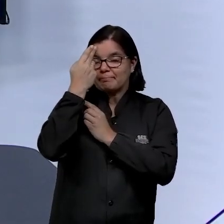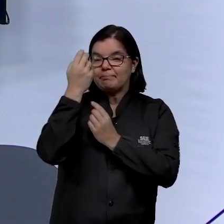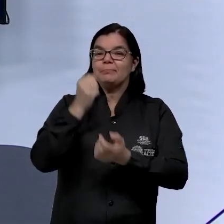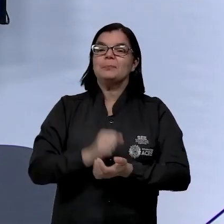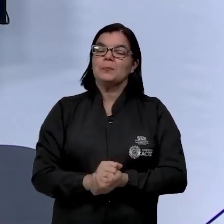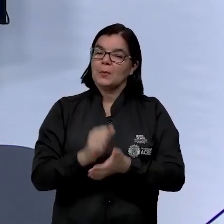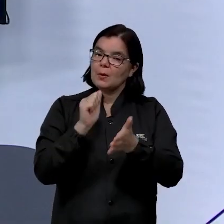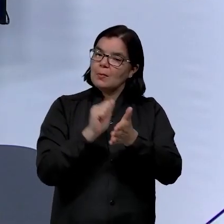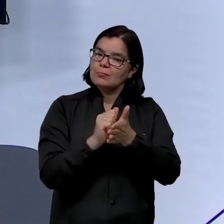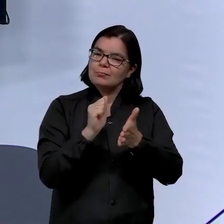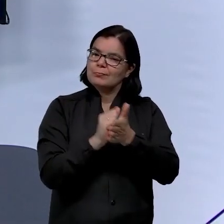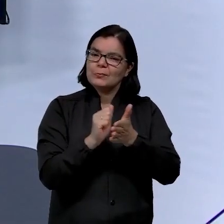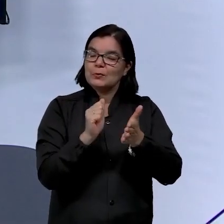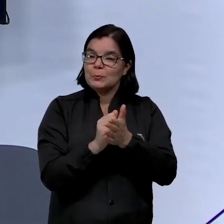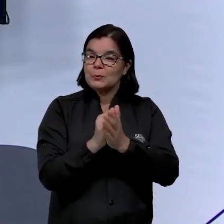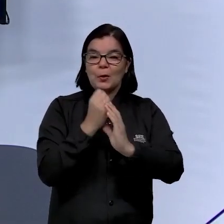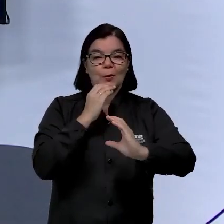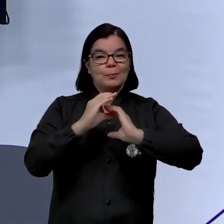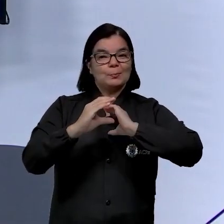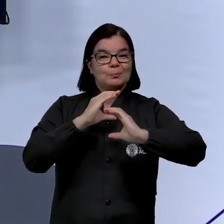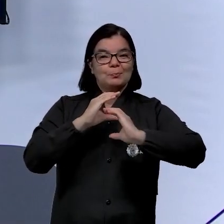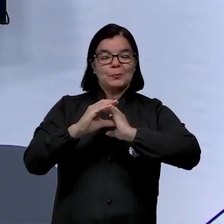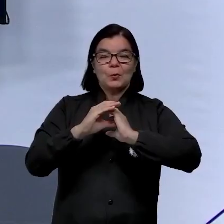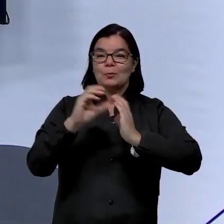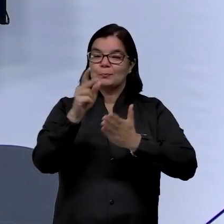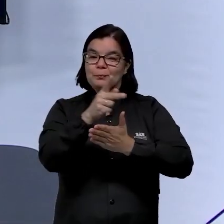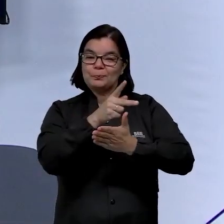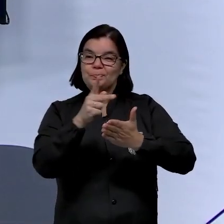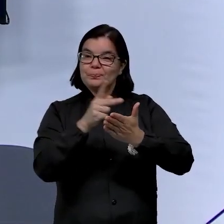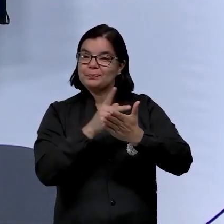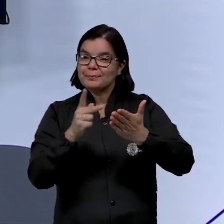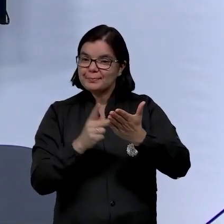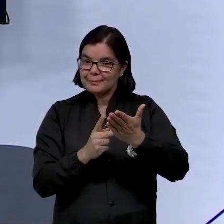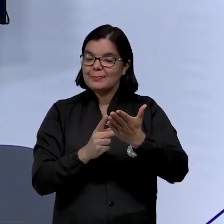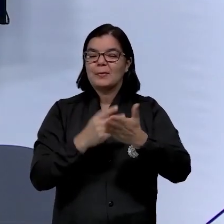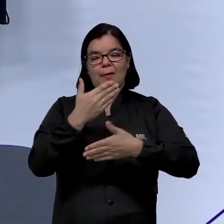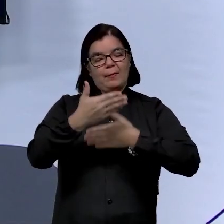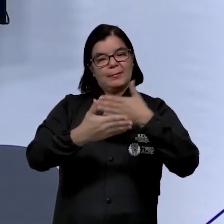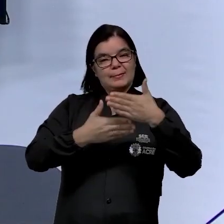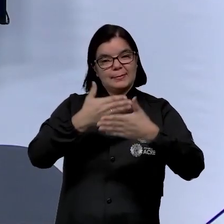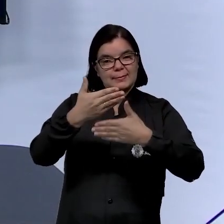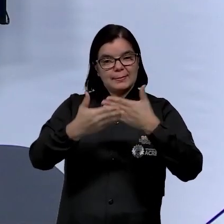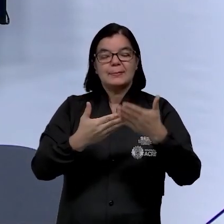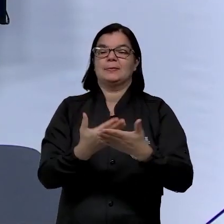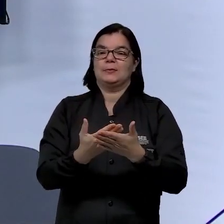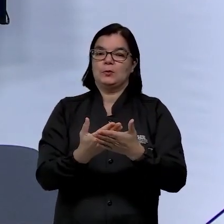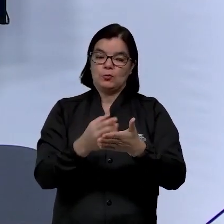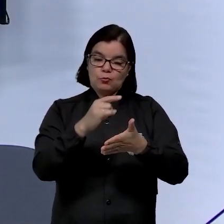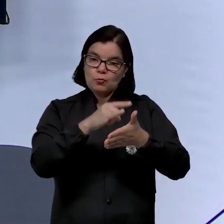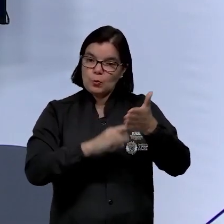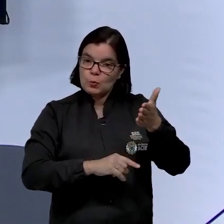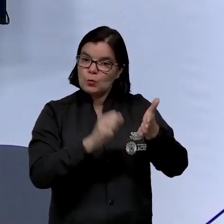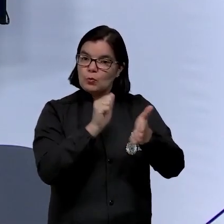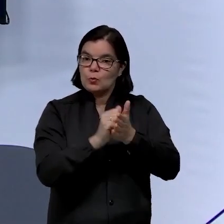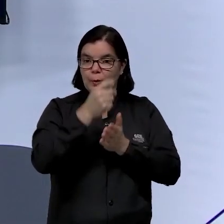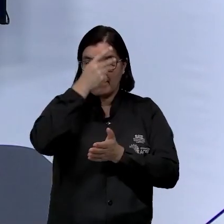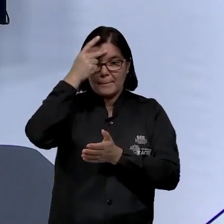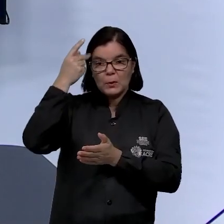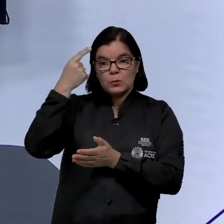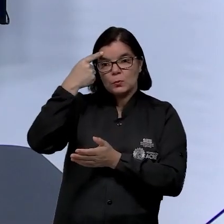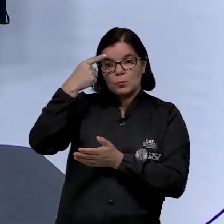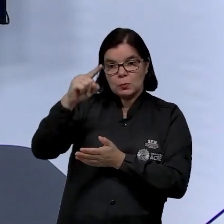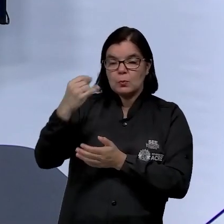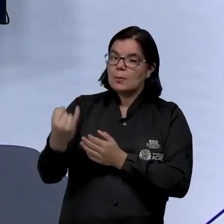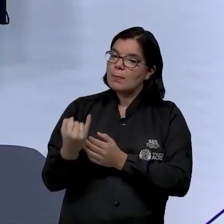aí escrevendo, compondo música, poesia, e esse processo de registro de autoria, ele é